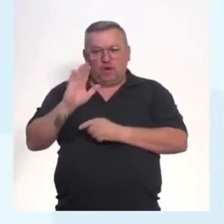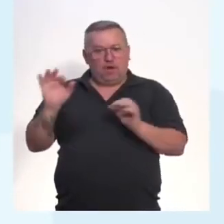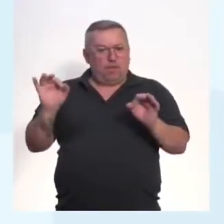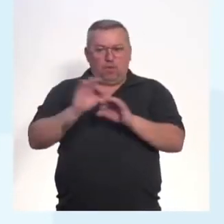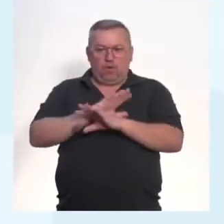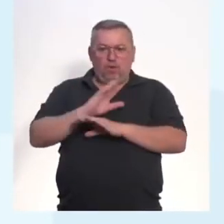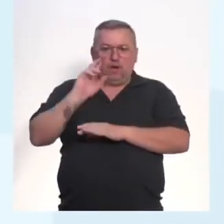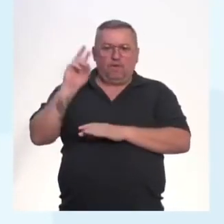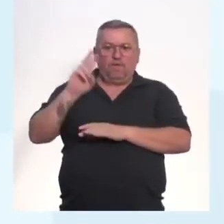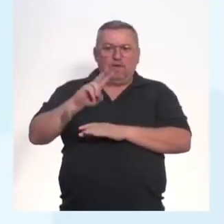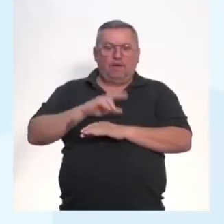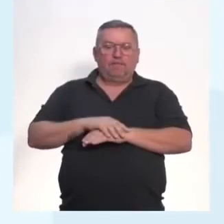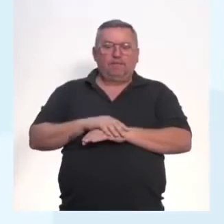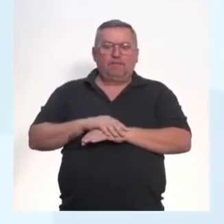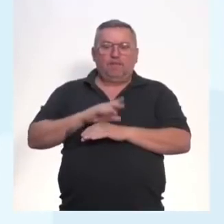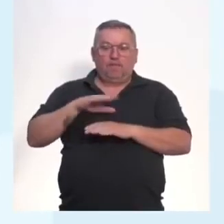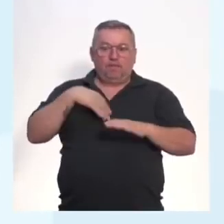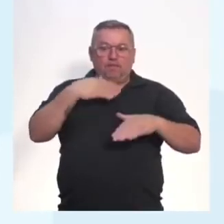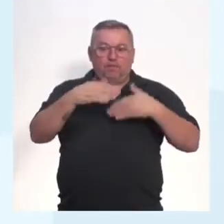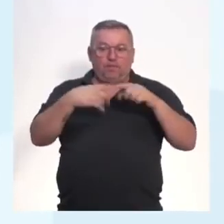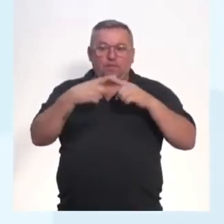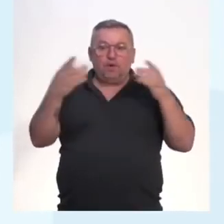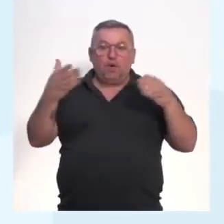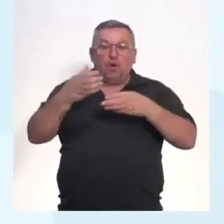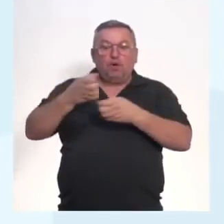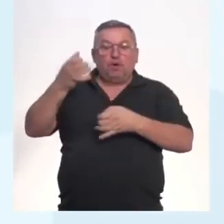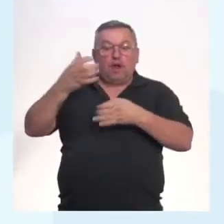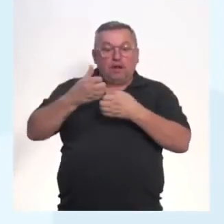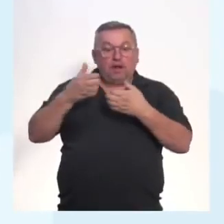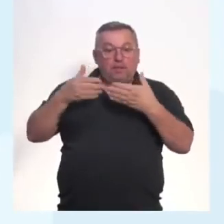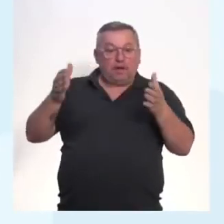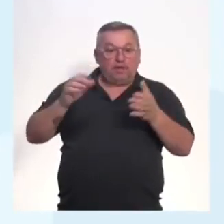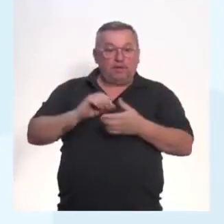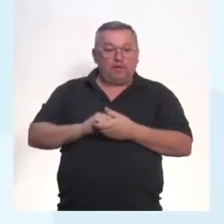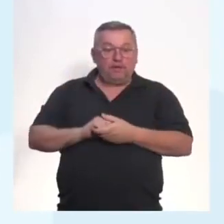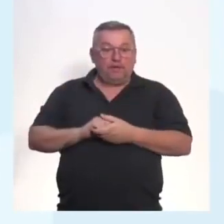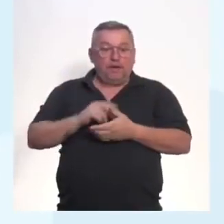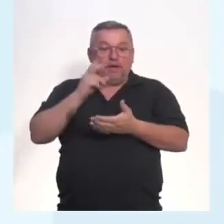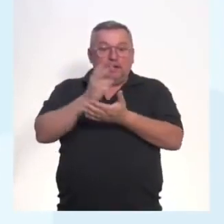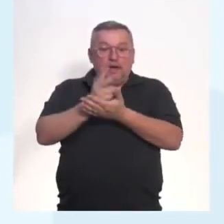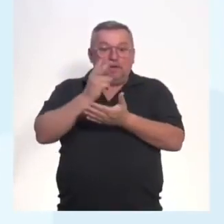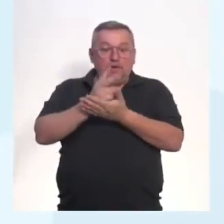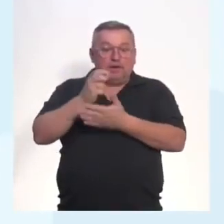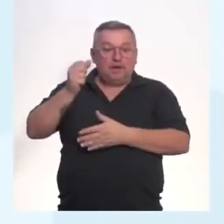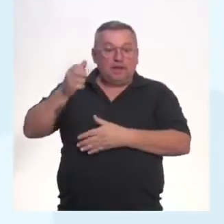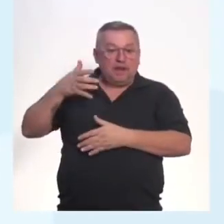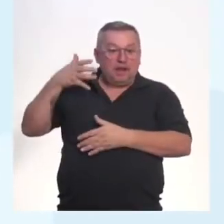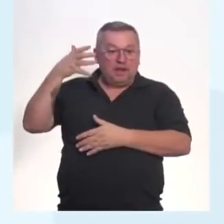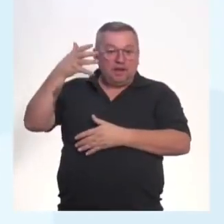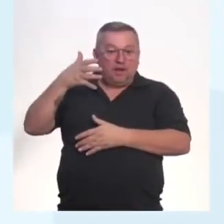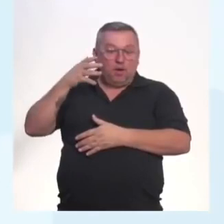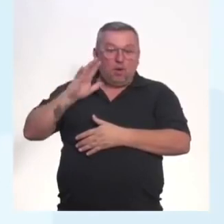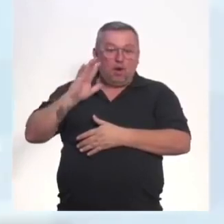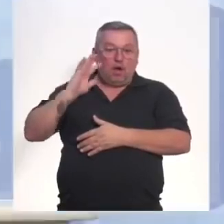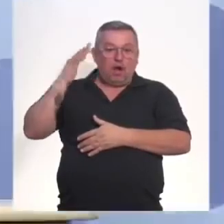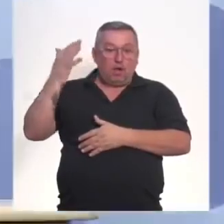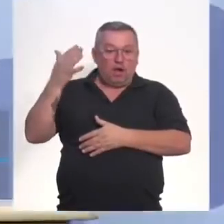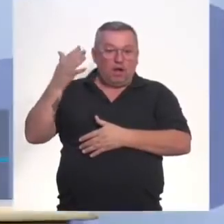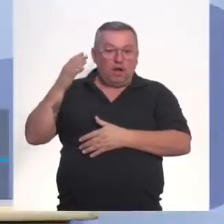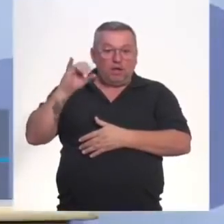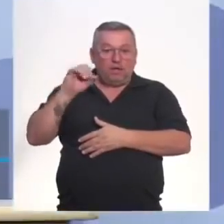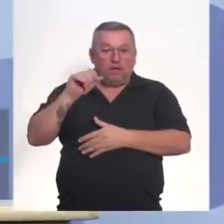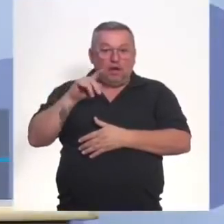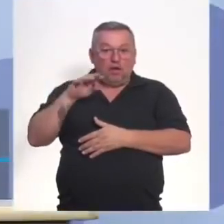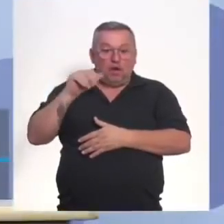foi. Gente. Vamos adiantar aí, porque hoje o chat é aberto. Temos uma. Toda vez que tem narração, o que acontece? A Isadora